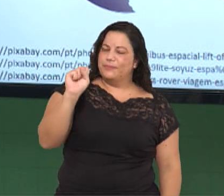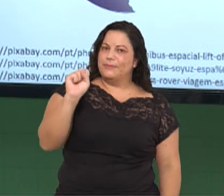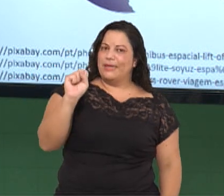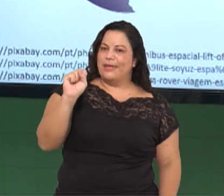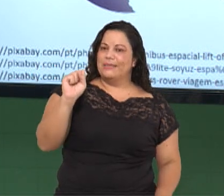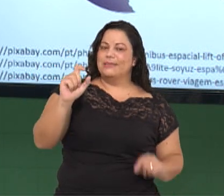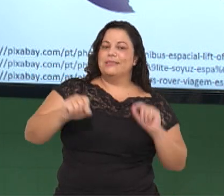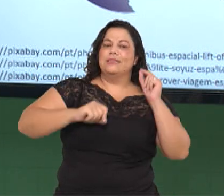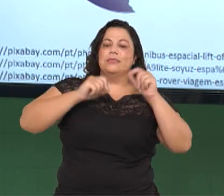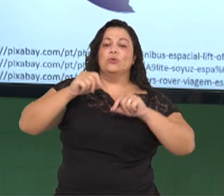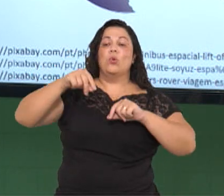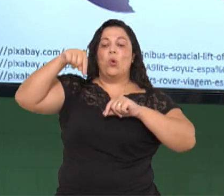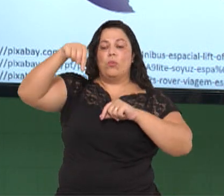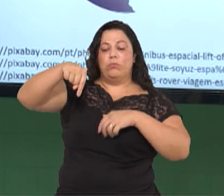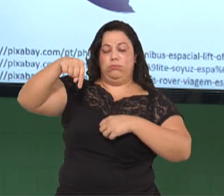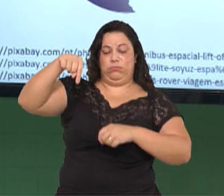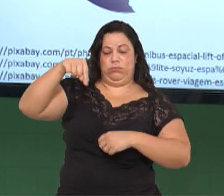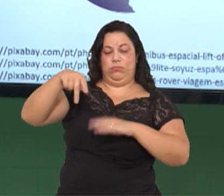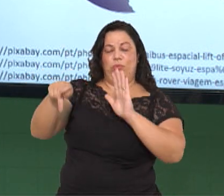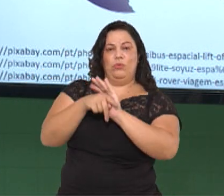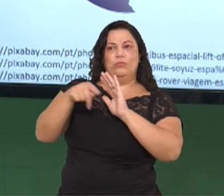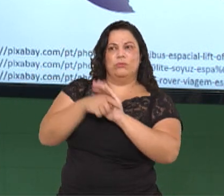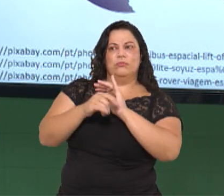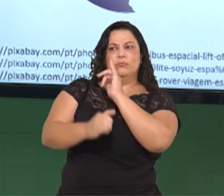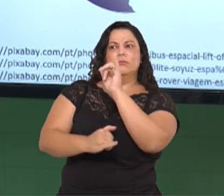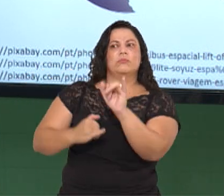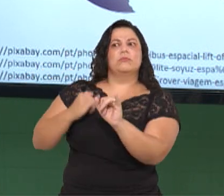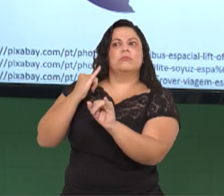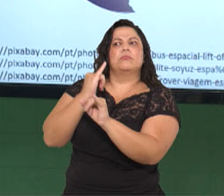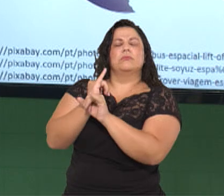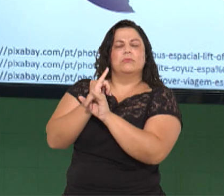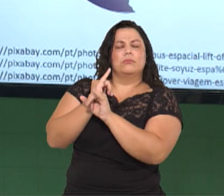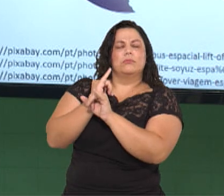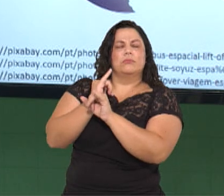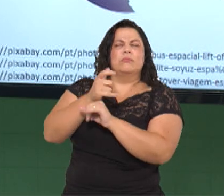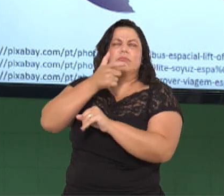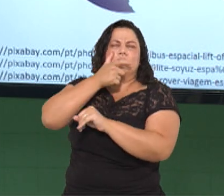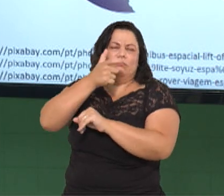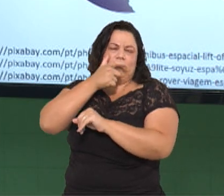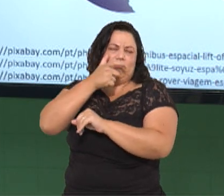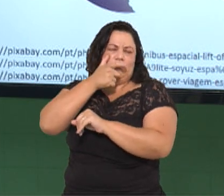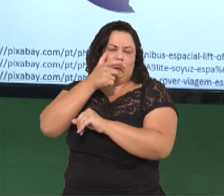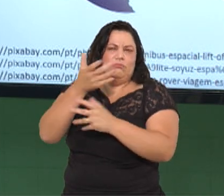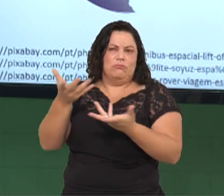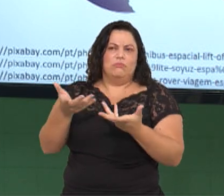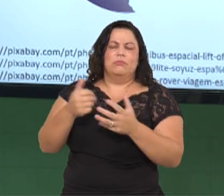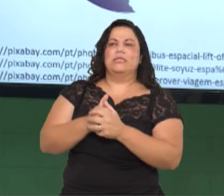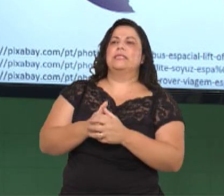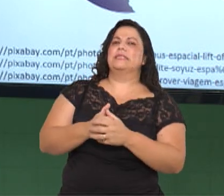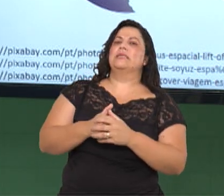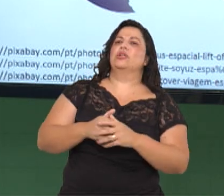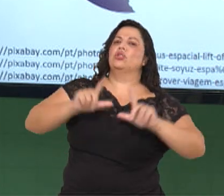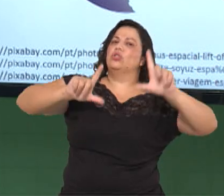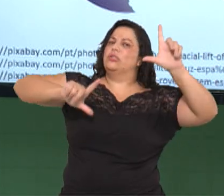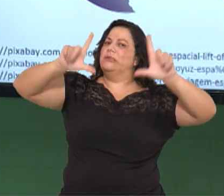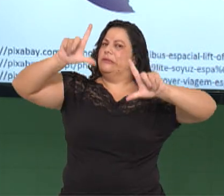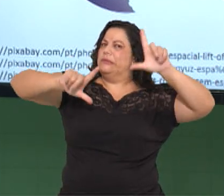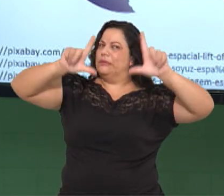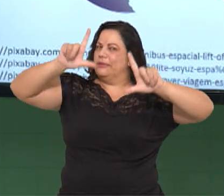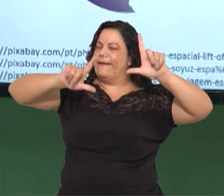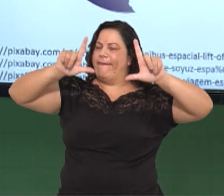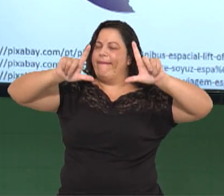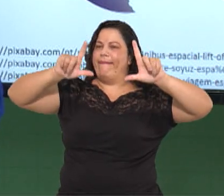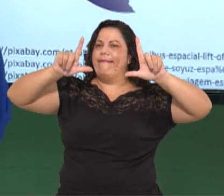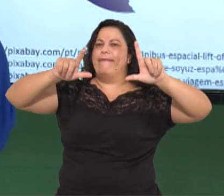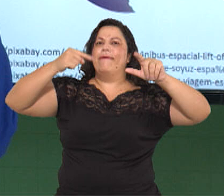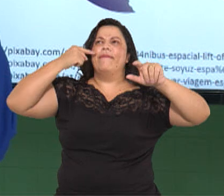Posicionamento Global? Você já acessou a internet ou assiste TV a cabo? Então, quando a gente